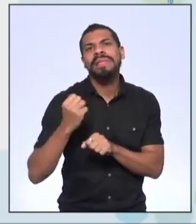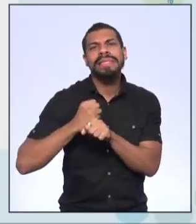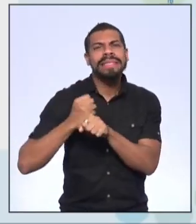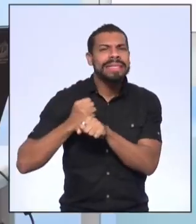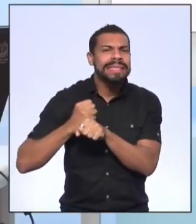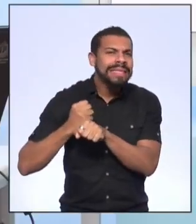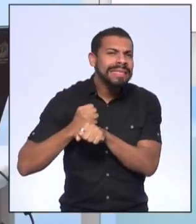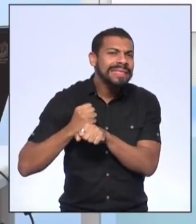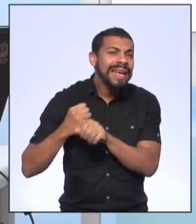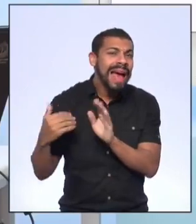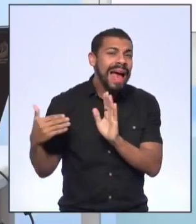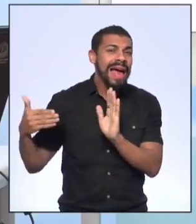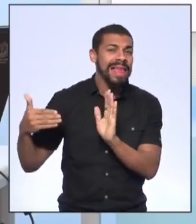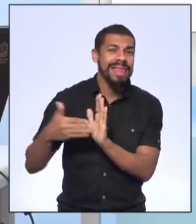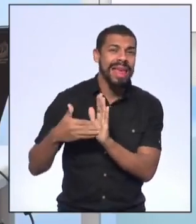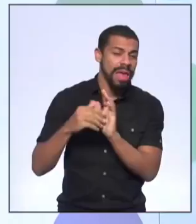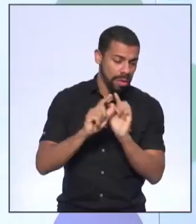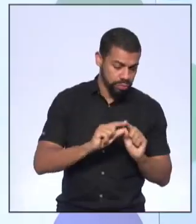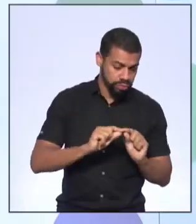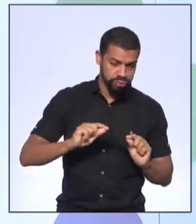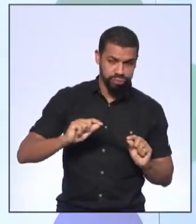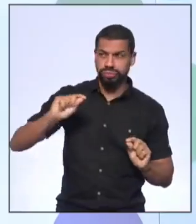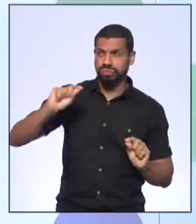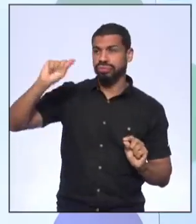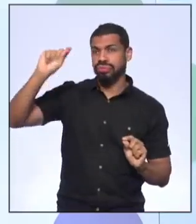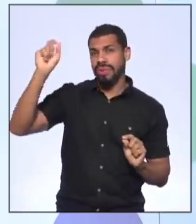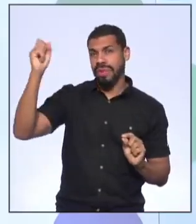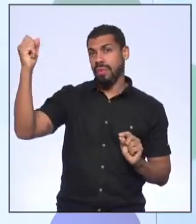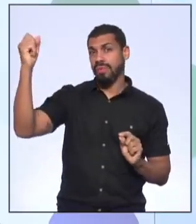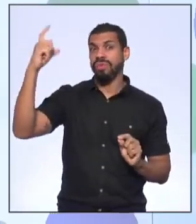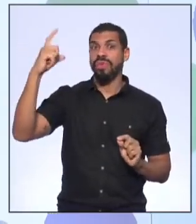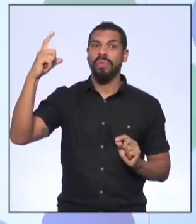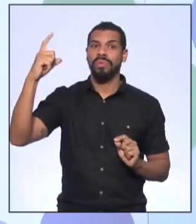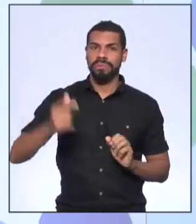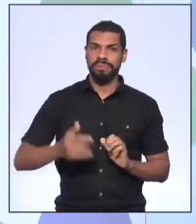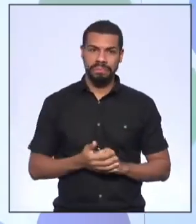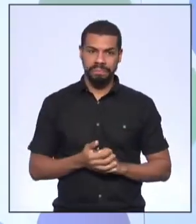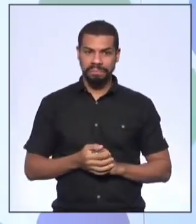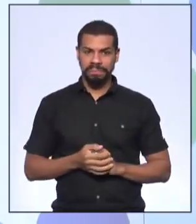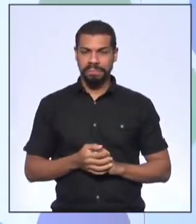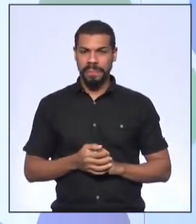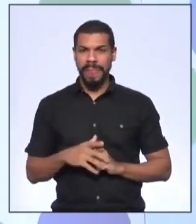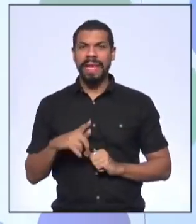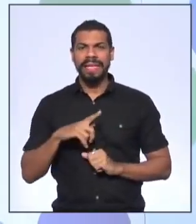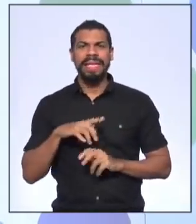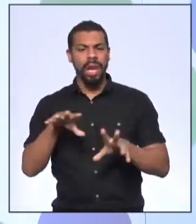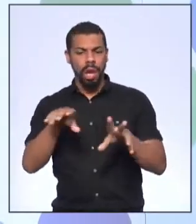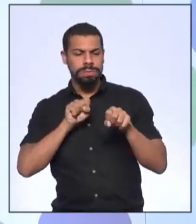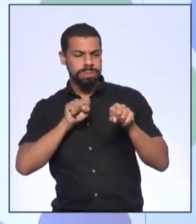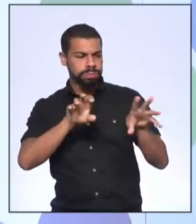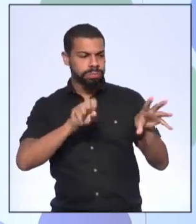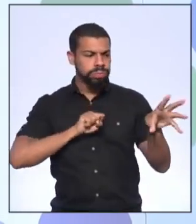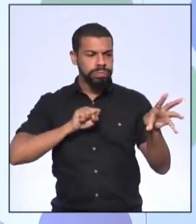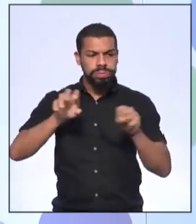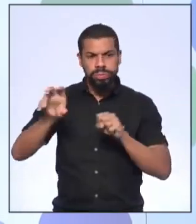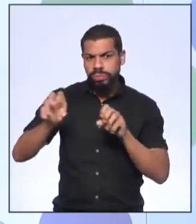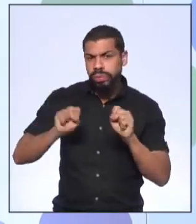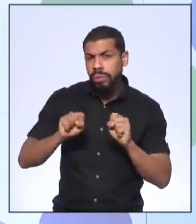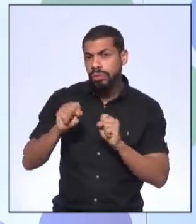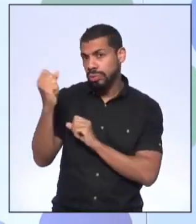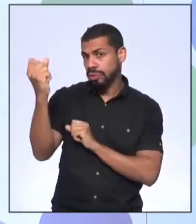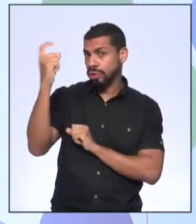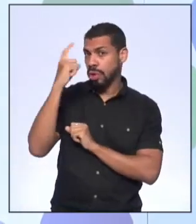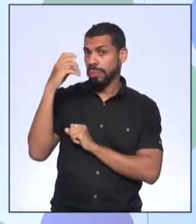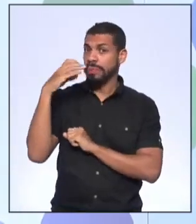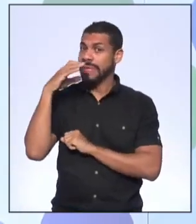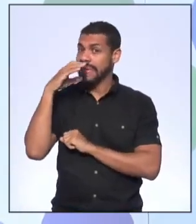tá? Por esse movimento de convecção, né, que não é rápido assim, vai tendo absorção de calor e de fótons, assim por diante.